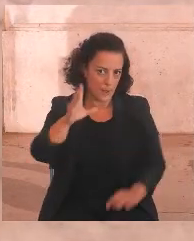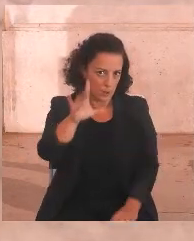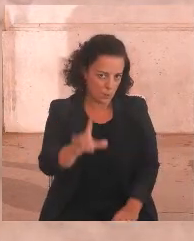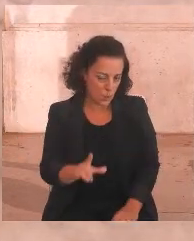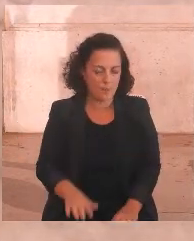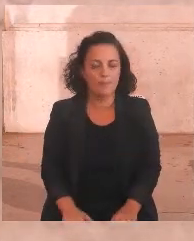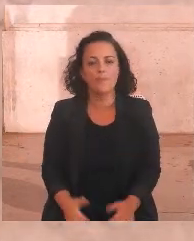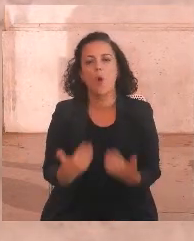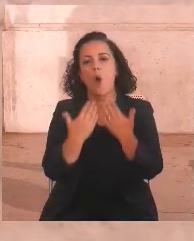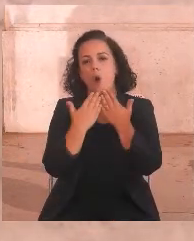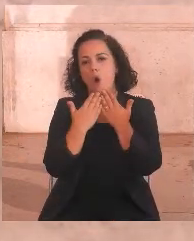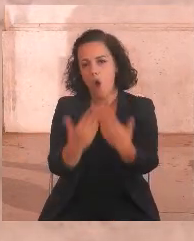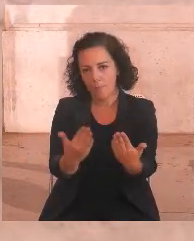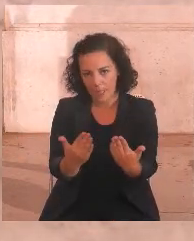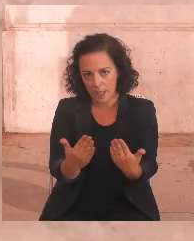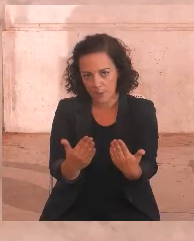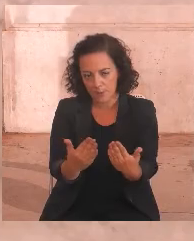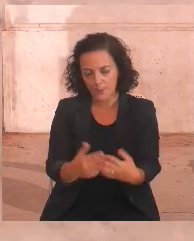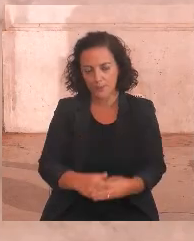Obrigado.